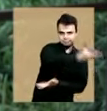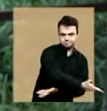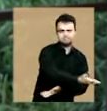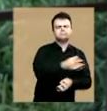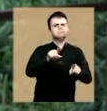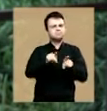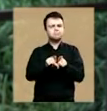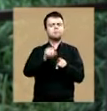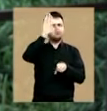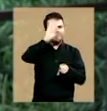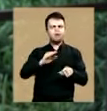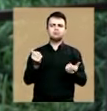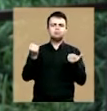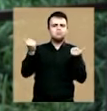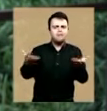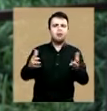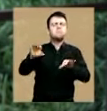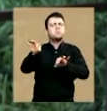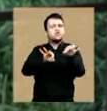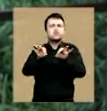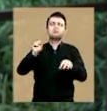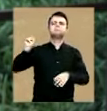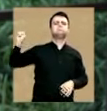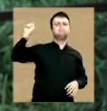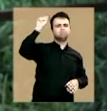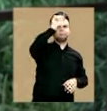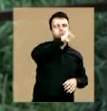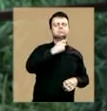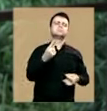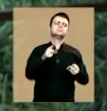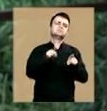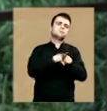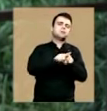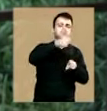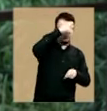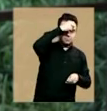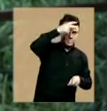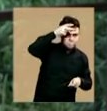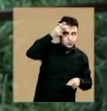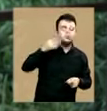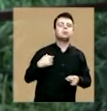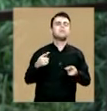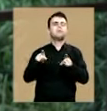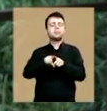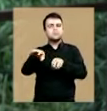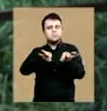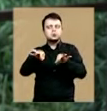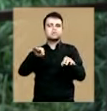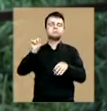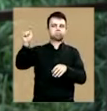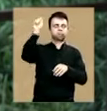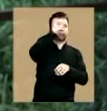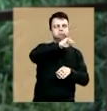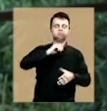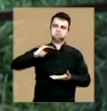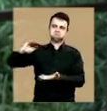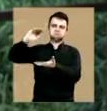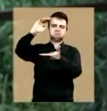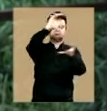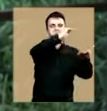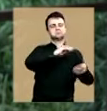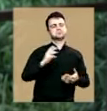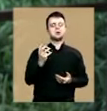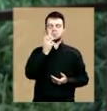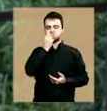uma doação do excedente já para projetos, para a prefeitura e alguns projetos mais específicos, assim.